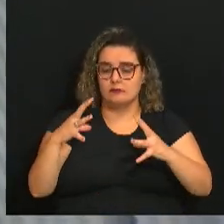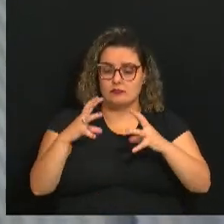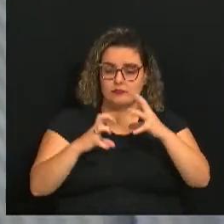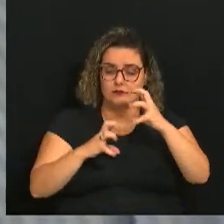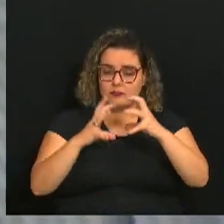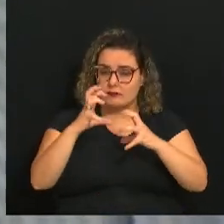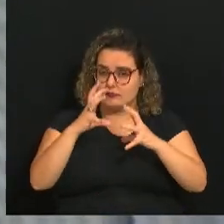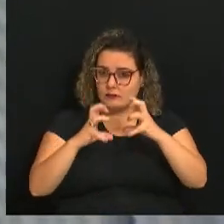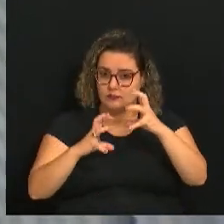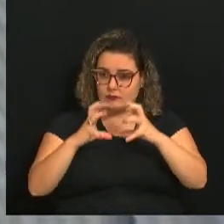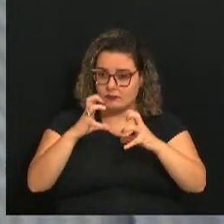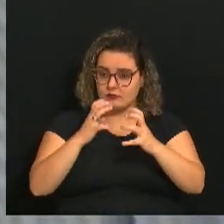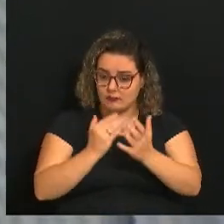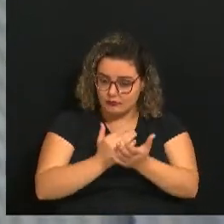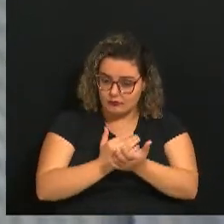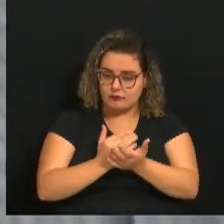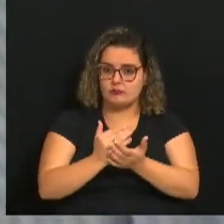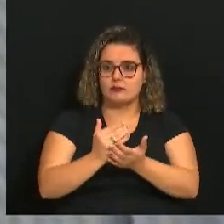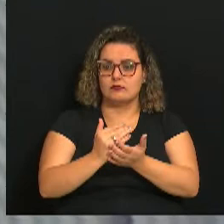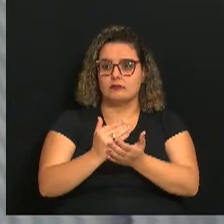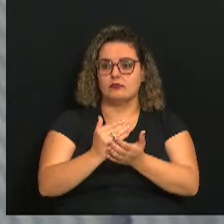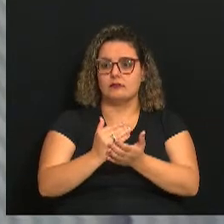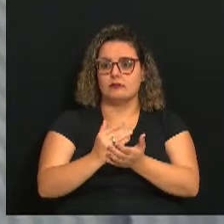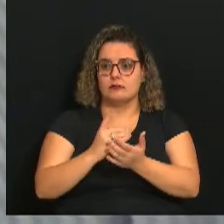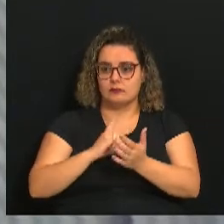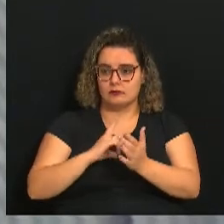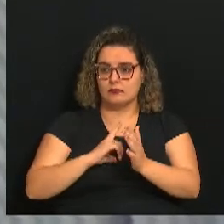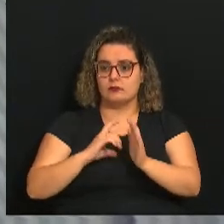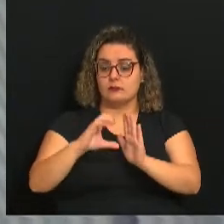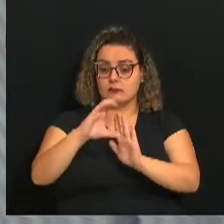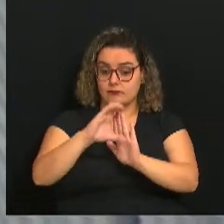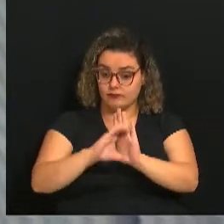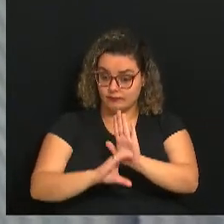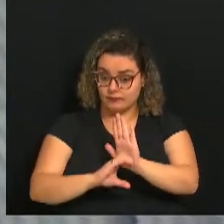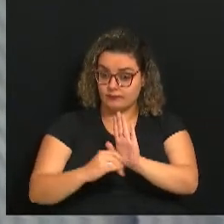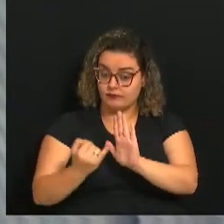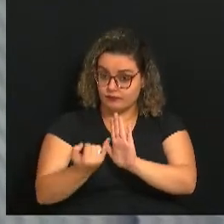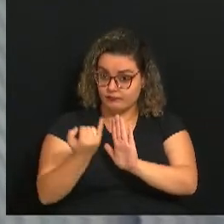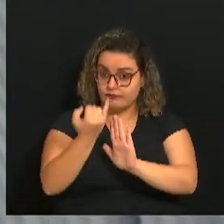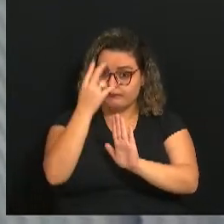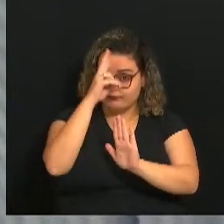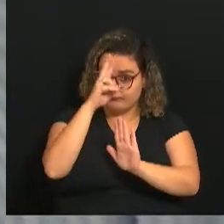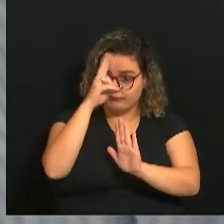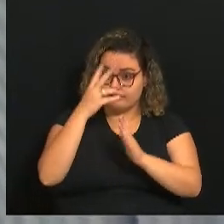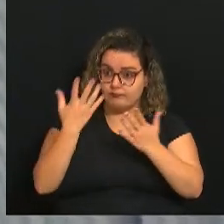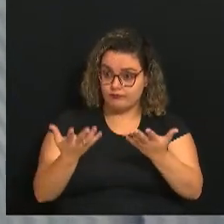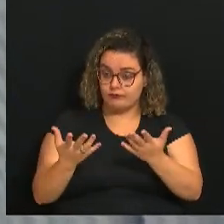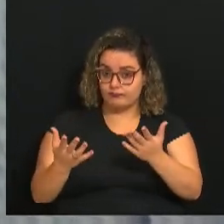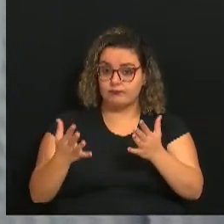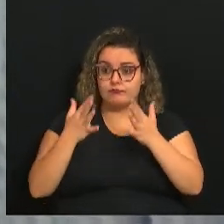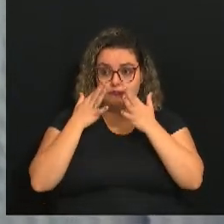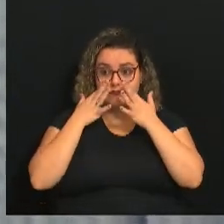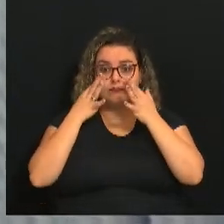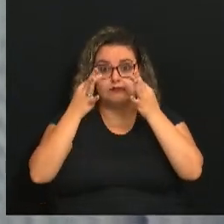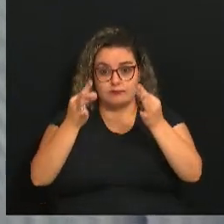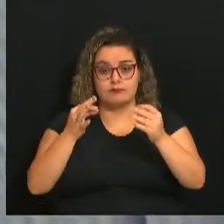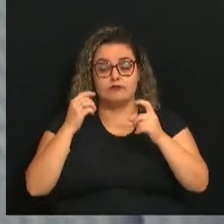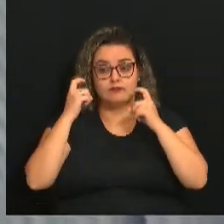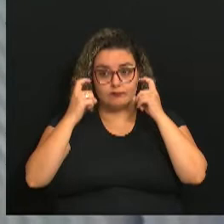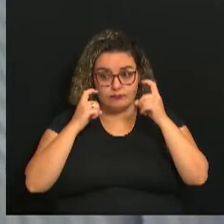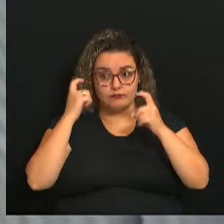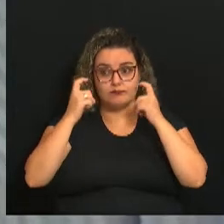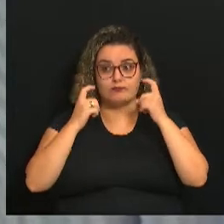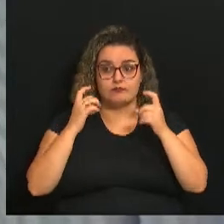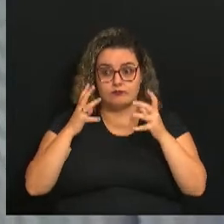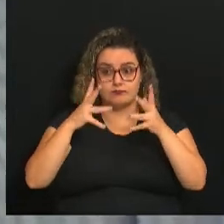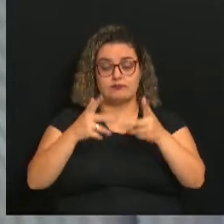em curso, né, mas que teve um capítulo importante nessa madrugada. Então, também alertar aqui para a nossa preocupação em relação ao que